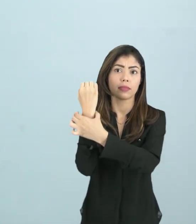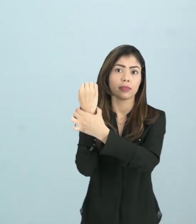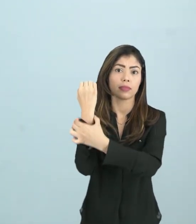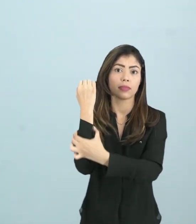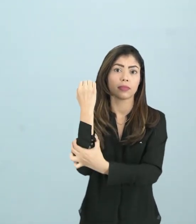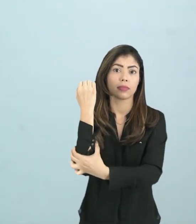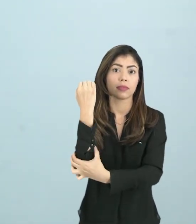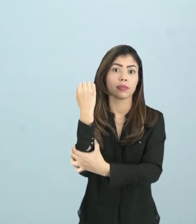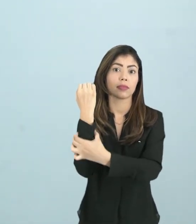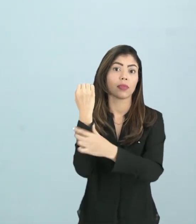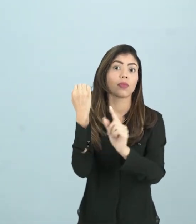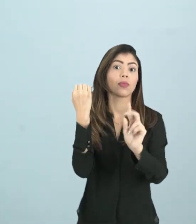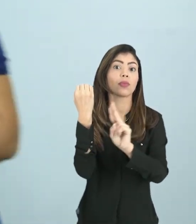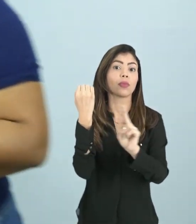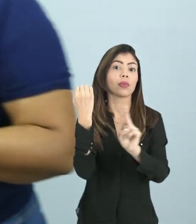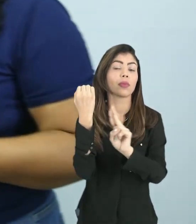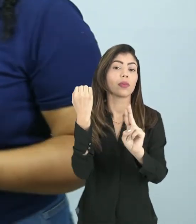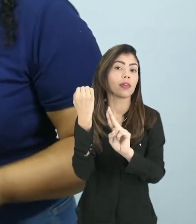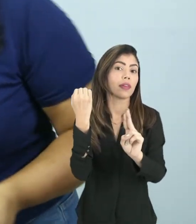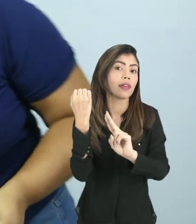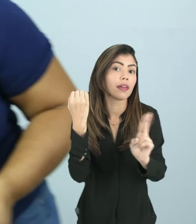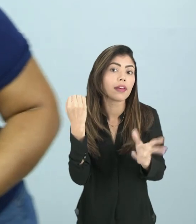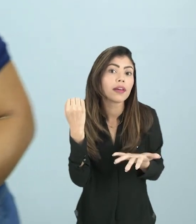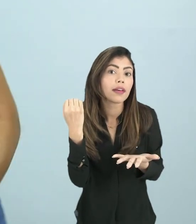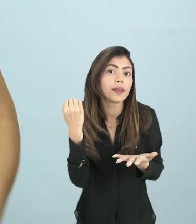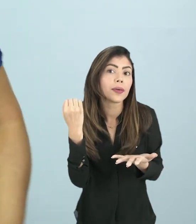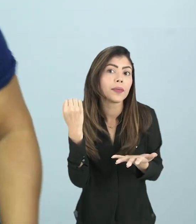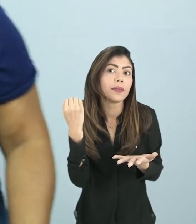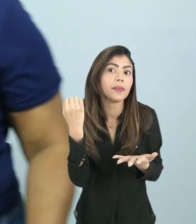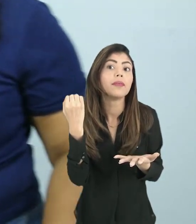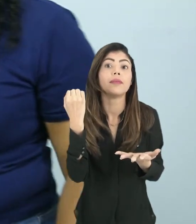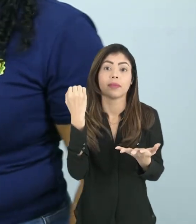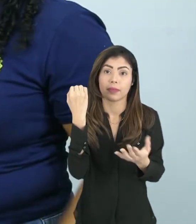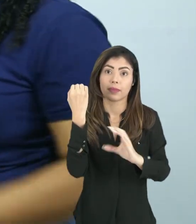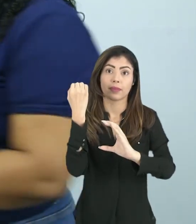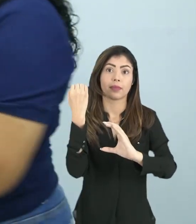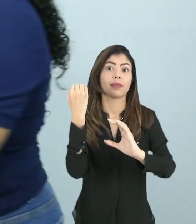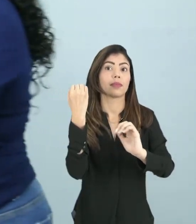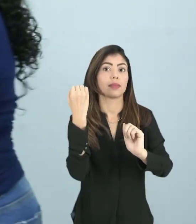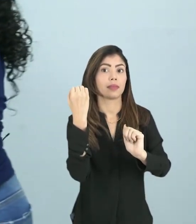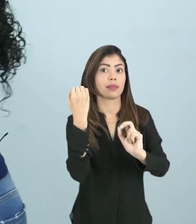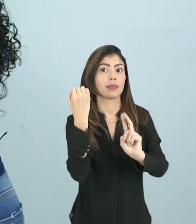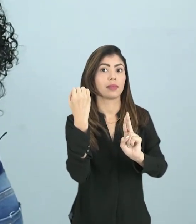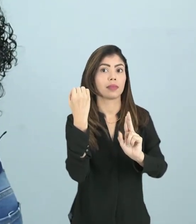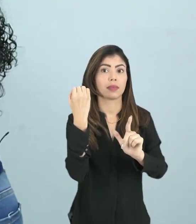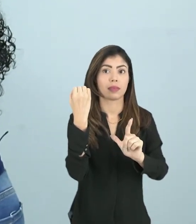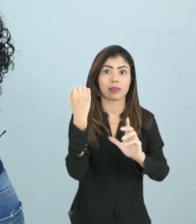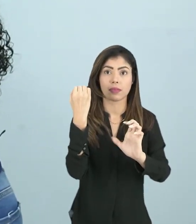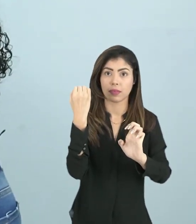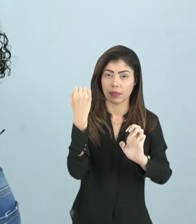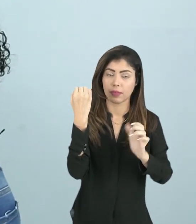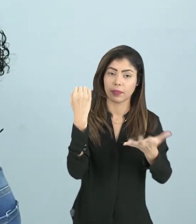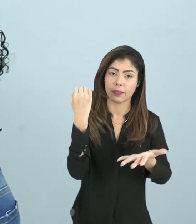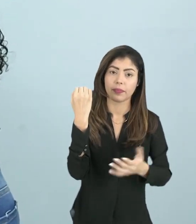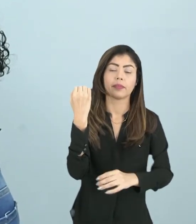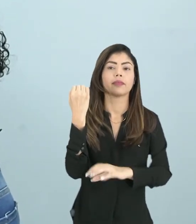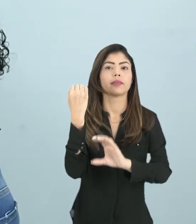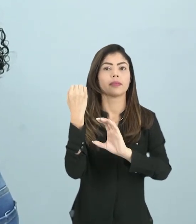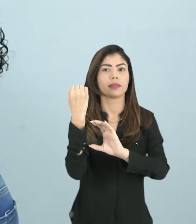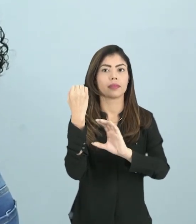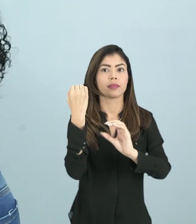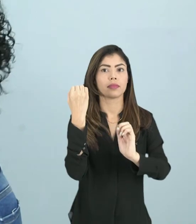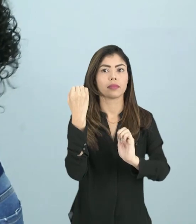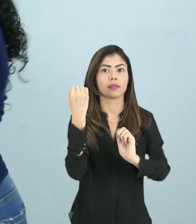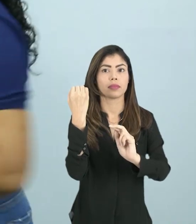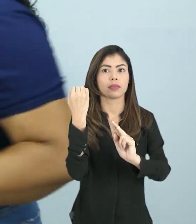qual foi a próxima? A próxima parte foi o caule, não foi isso? Então, vamos colocar o caule